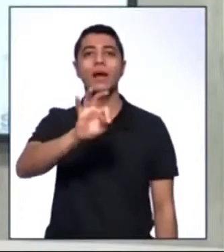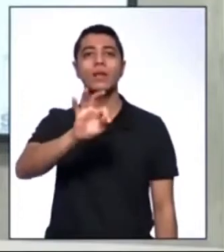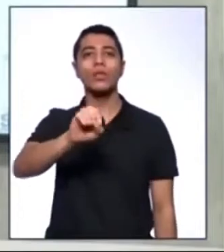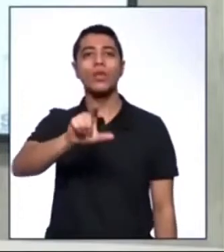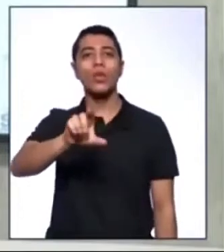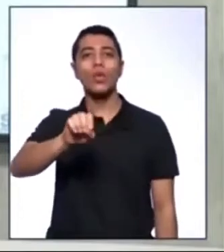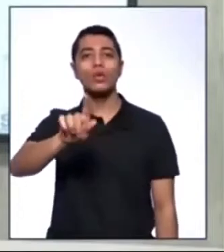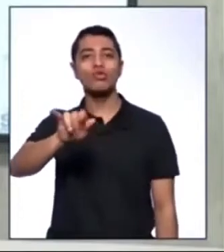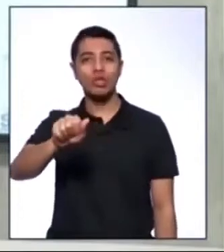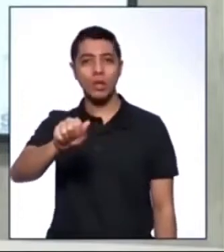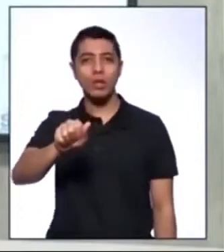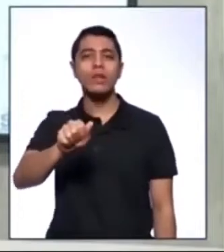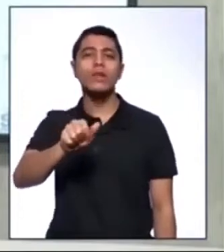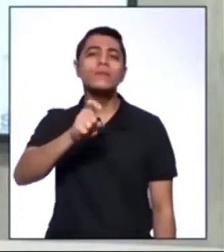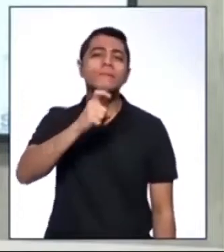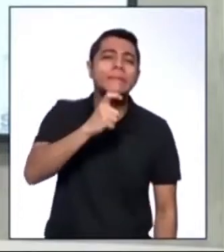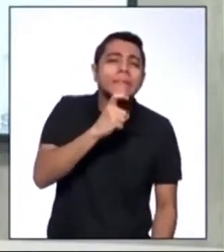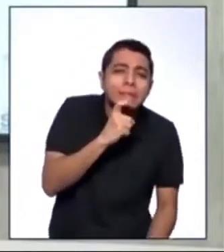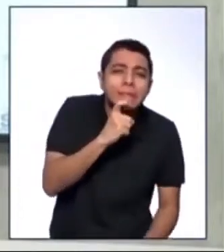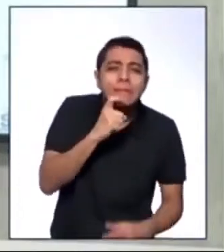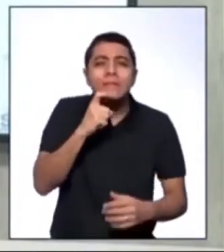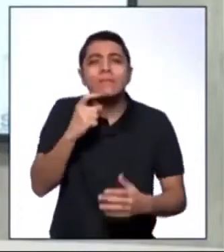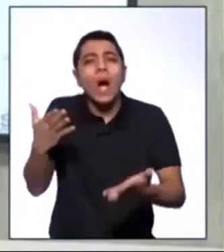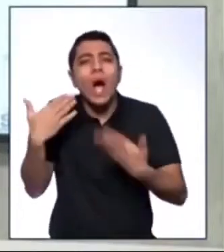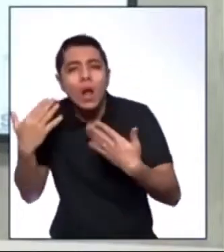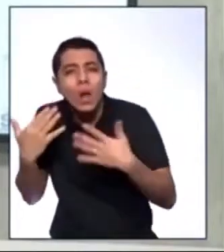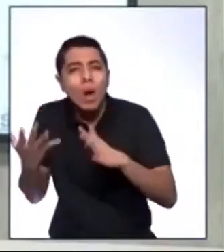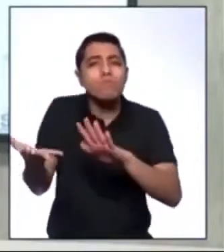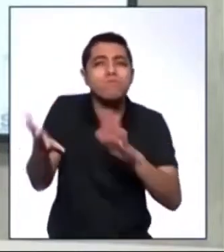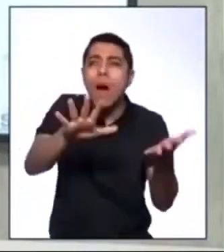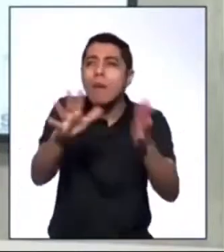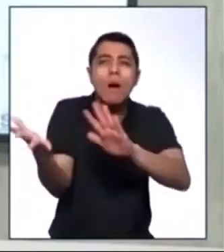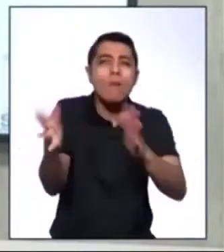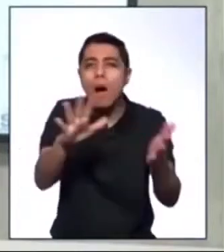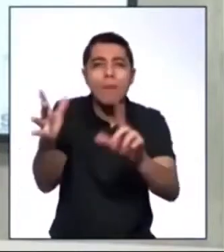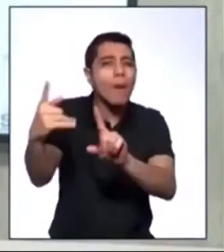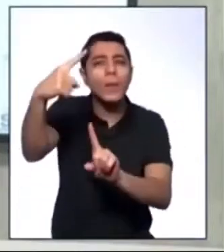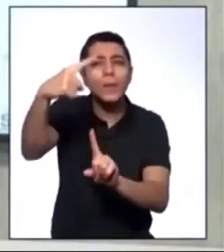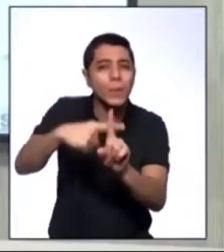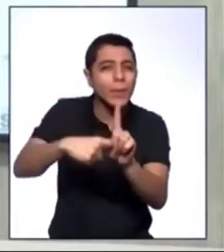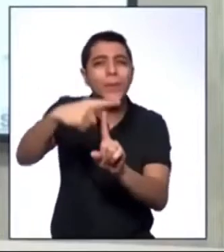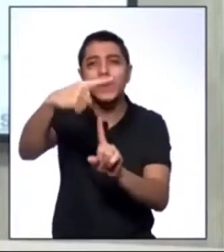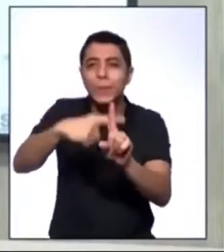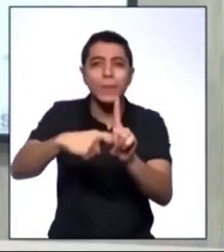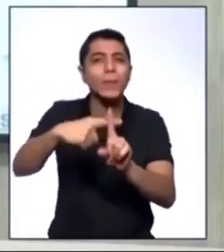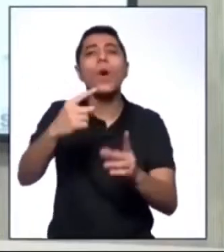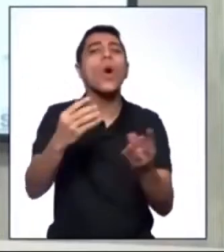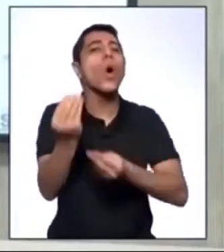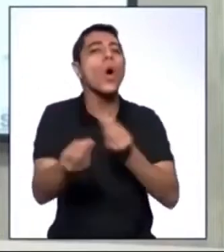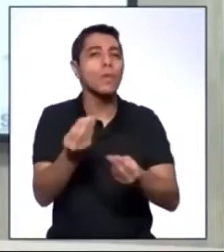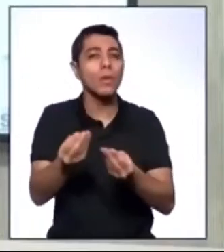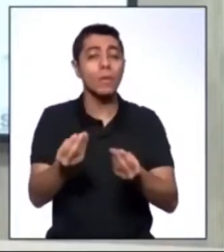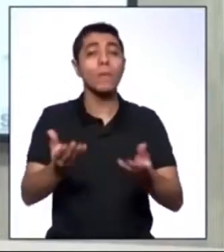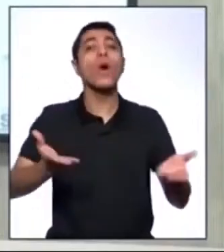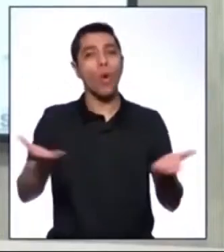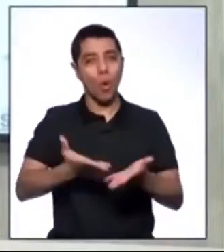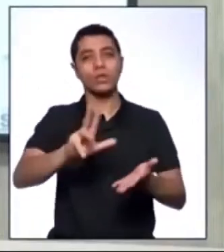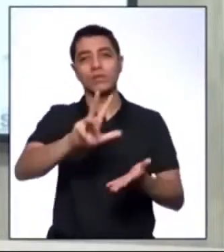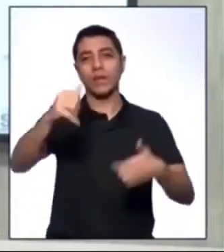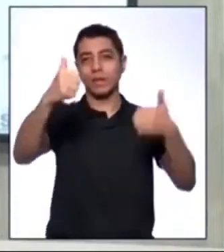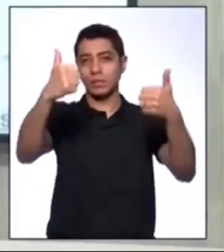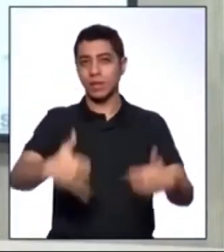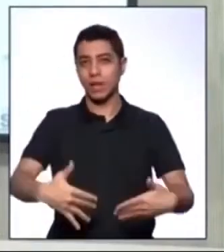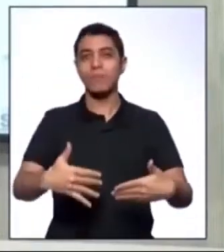E quando a gente pensa na dinâmica climática, a gente vai ter que fazer algum recorte. Então o recorte hoje vai ser para fundamento da climatologia, vou falar